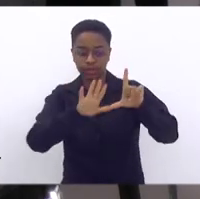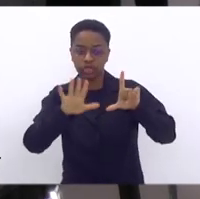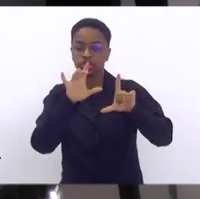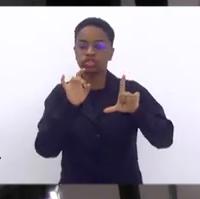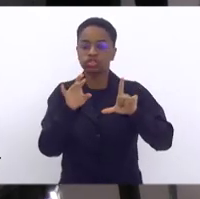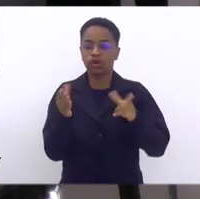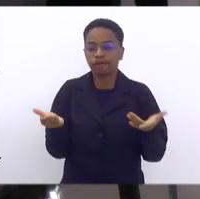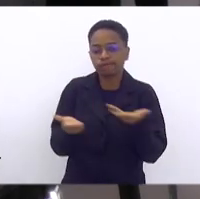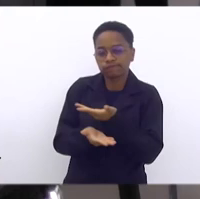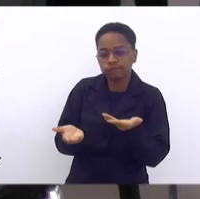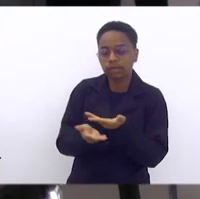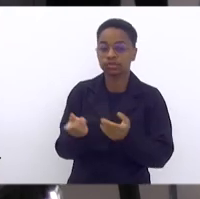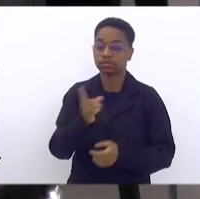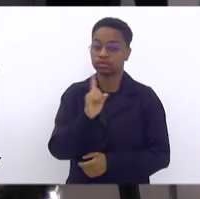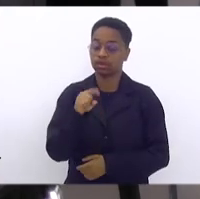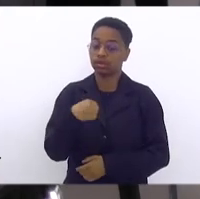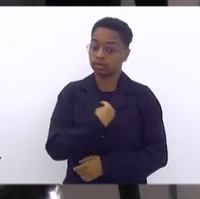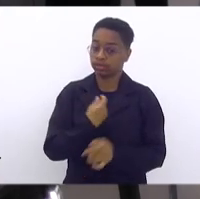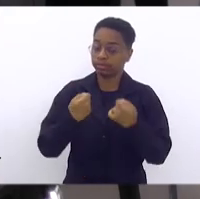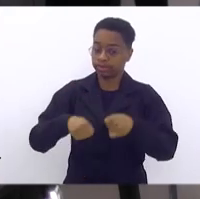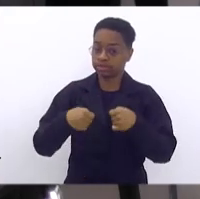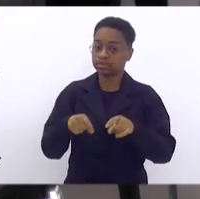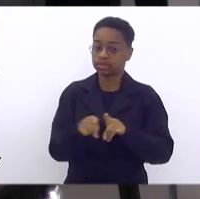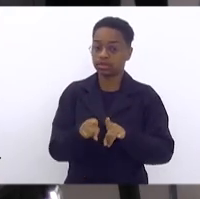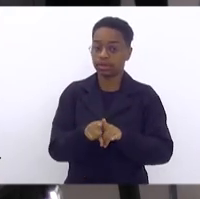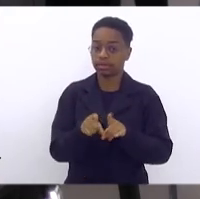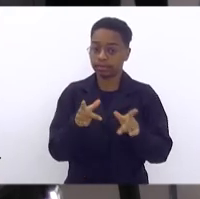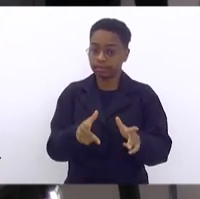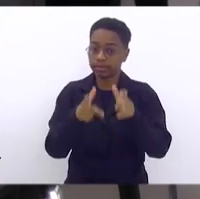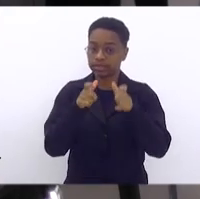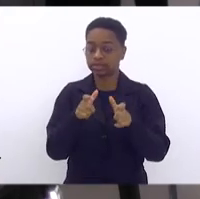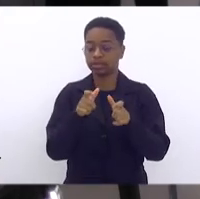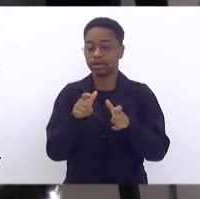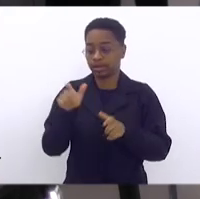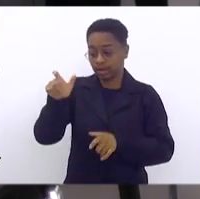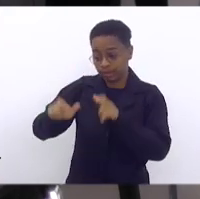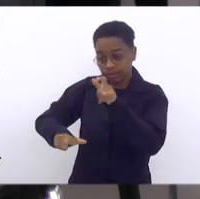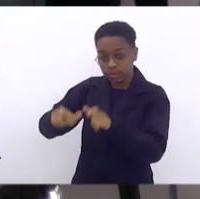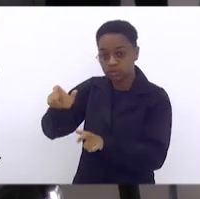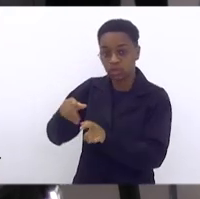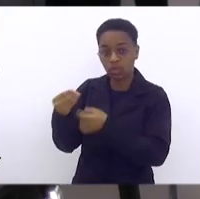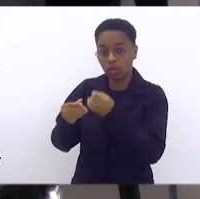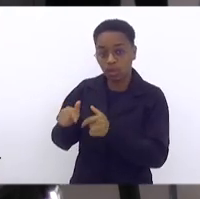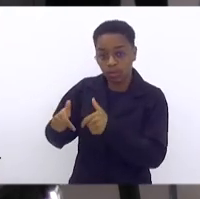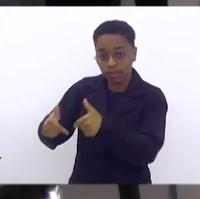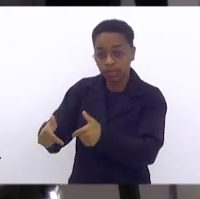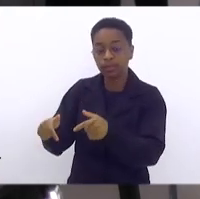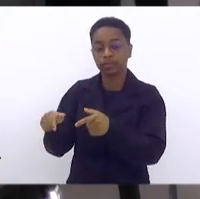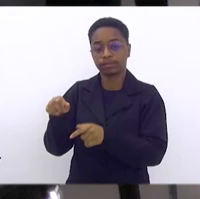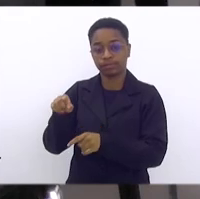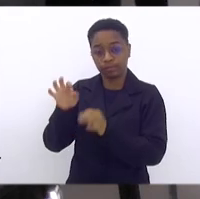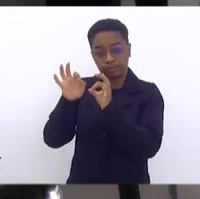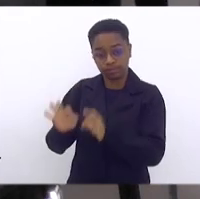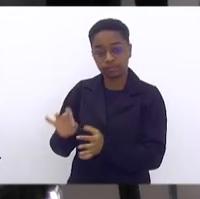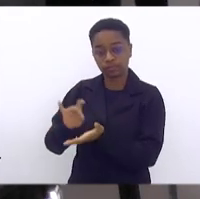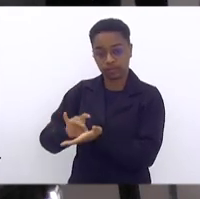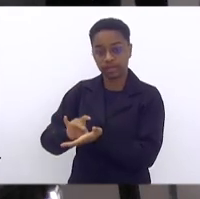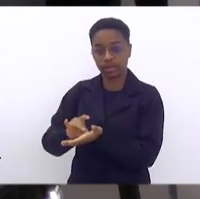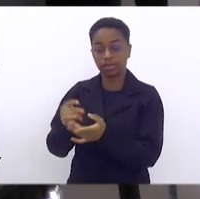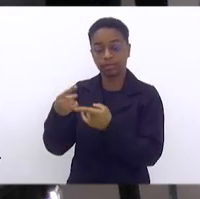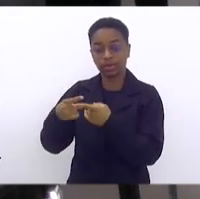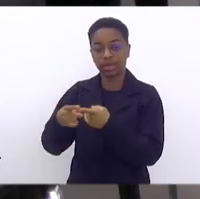intermediárias. É preciso que a gente coloque esses atores, entenda esses atores efetivamente como atores, que são